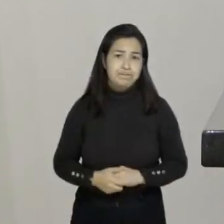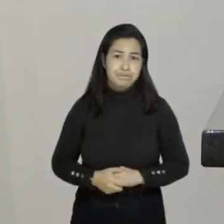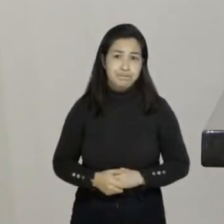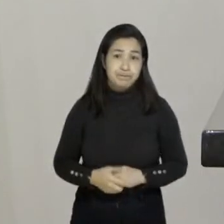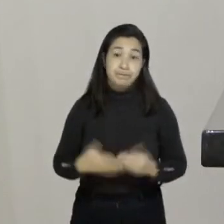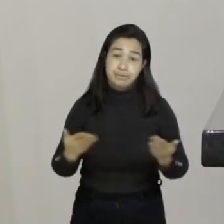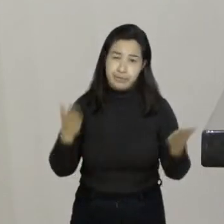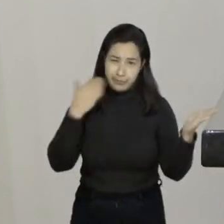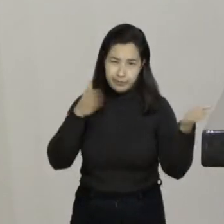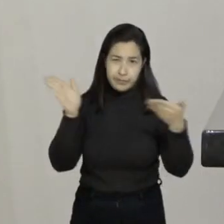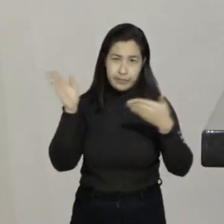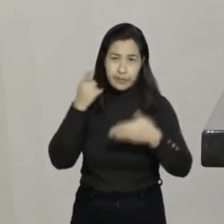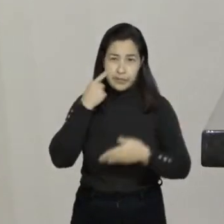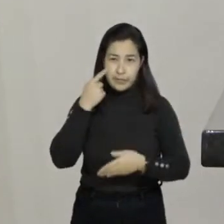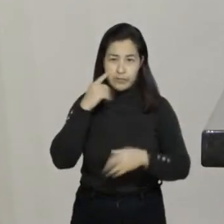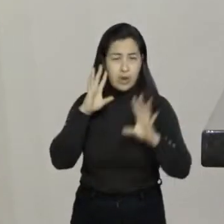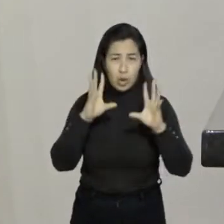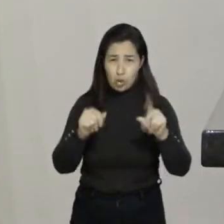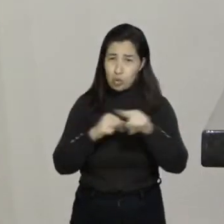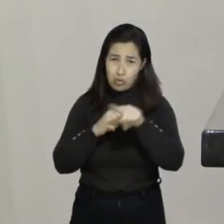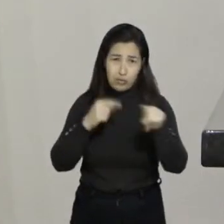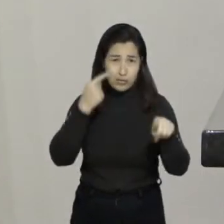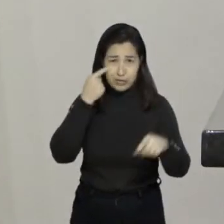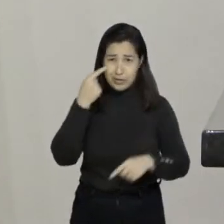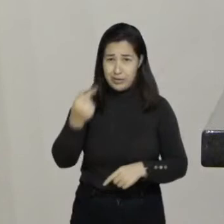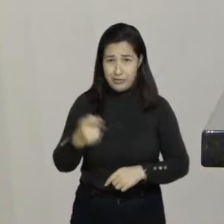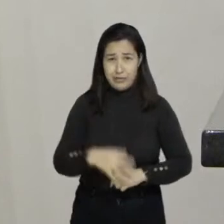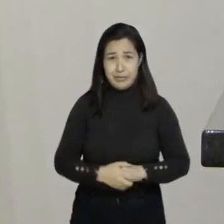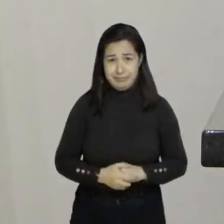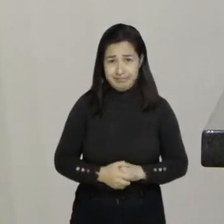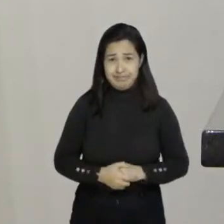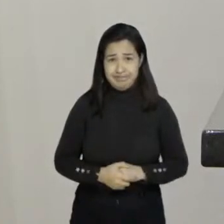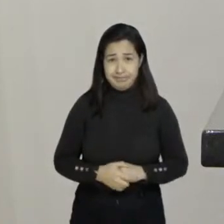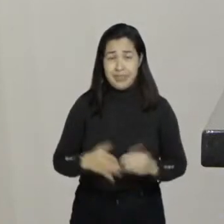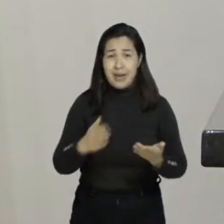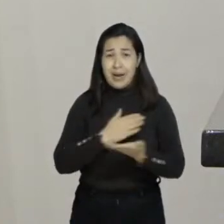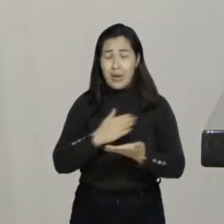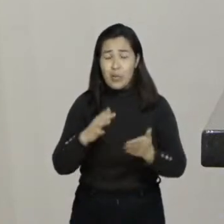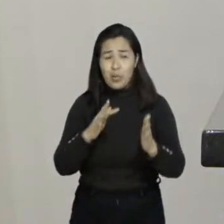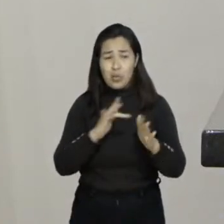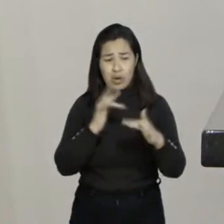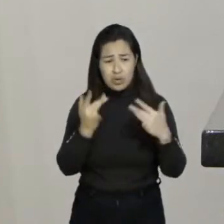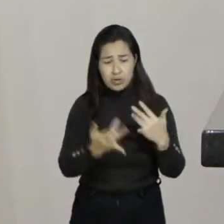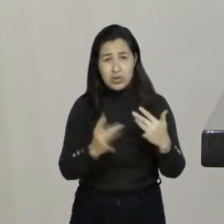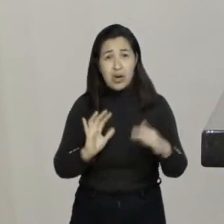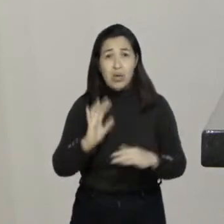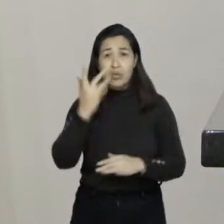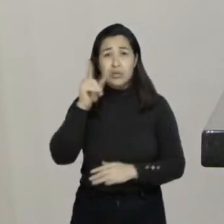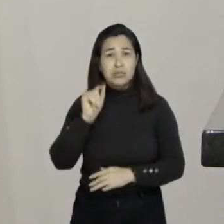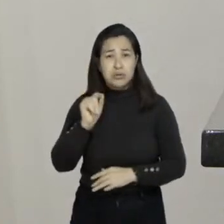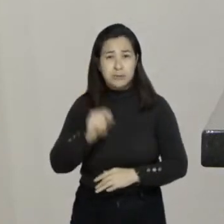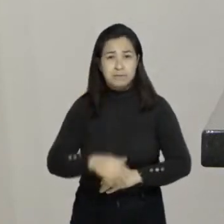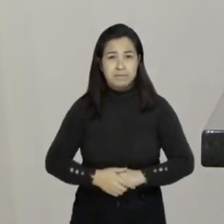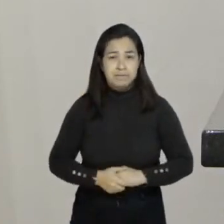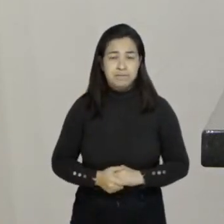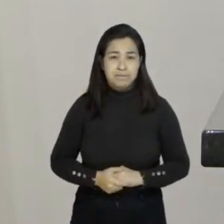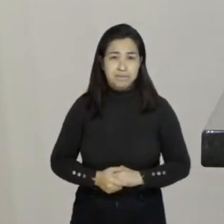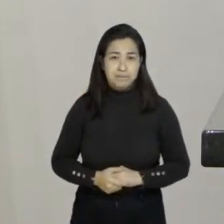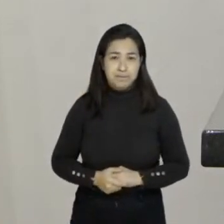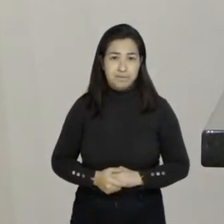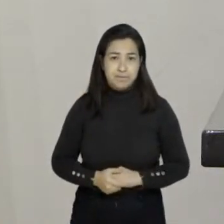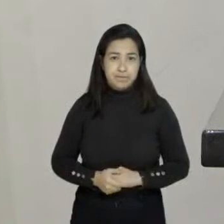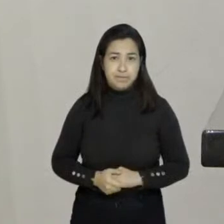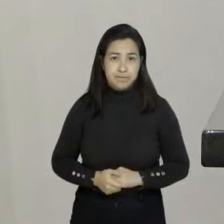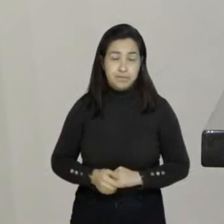tem tem vídeos aí né todo mundo viu algumas cenas aí da do que aconteceu então aqui a gente